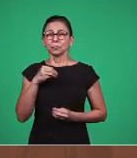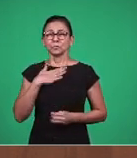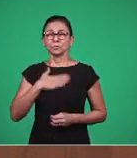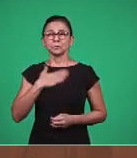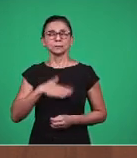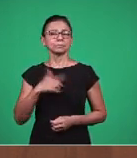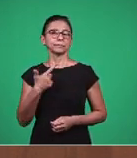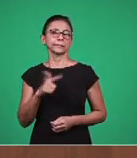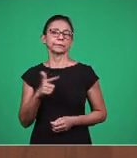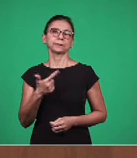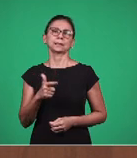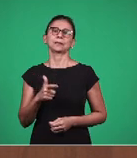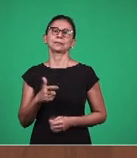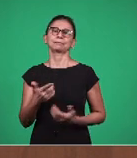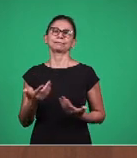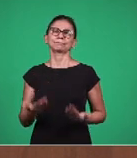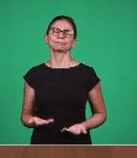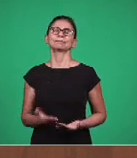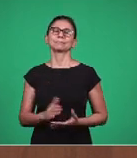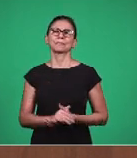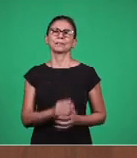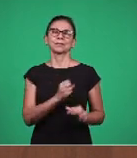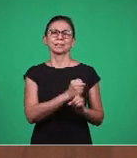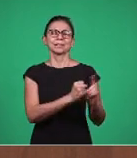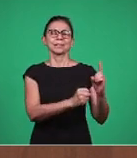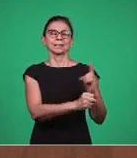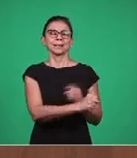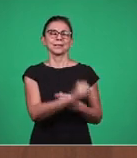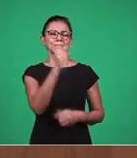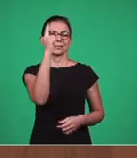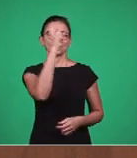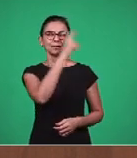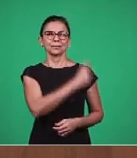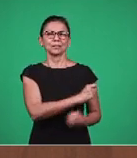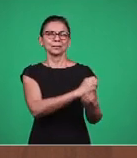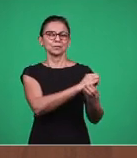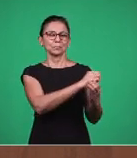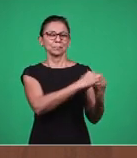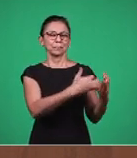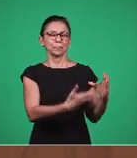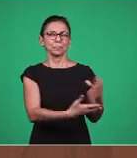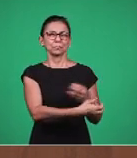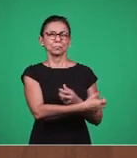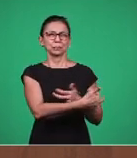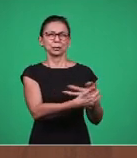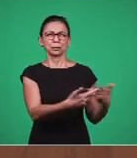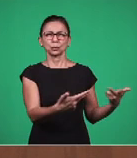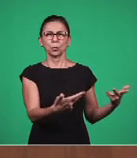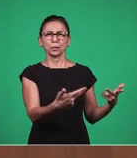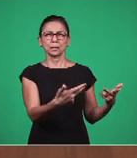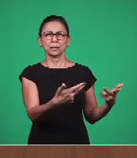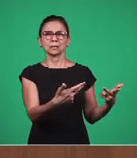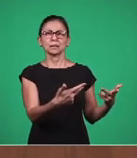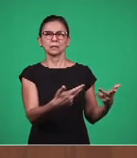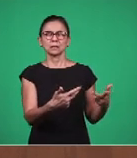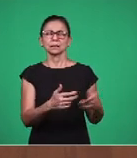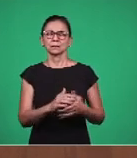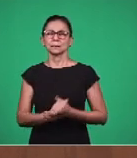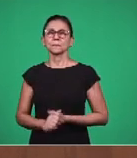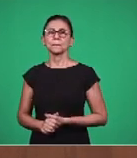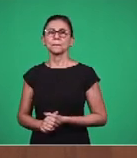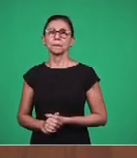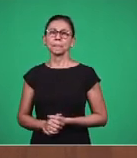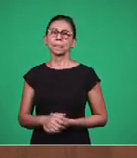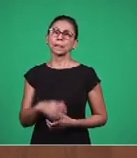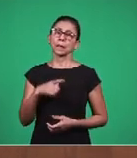A vida do homem se tornou difícil em muitos aspectos. É verdade que há uma acomodação,